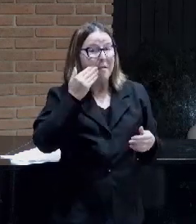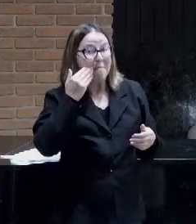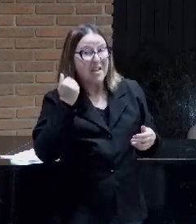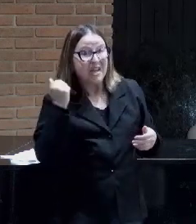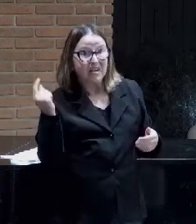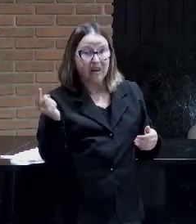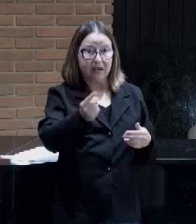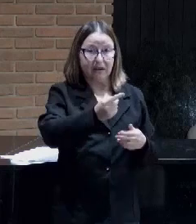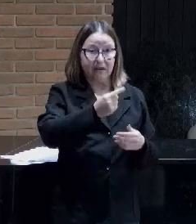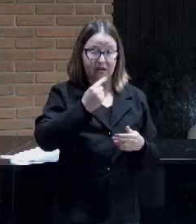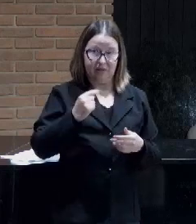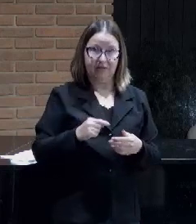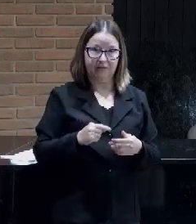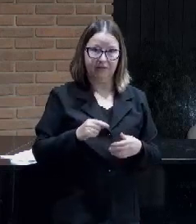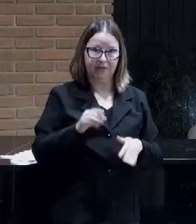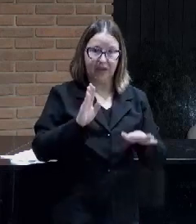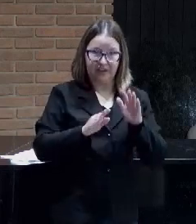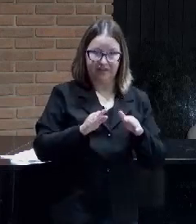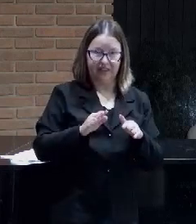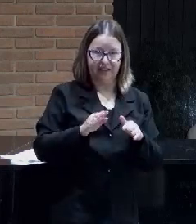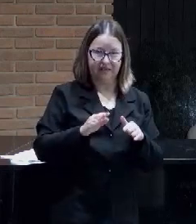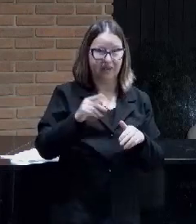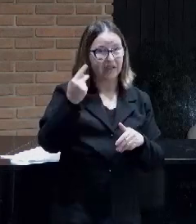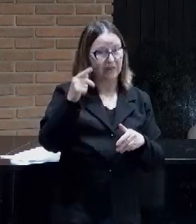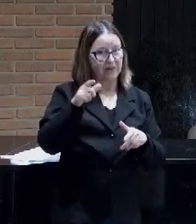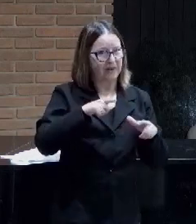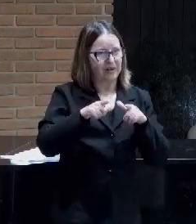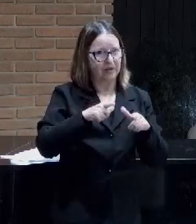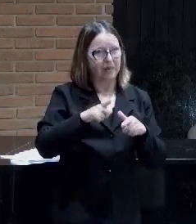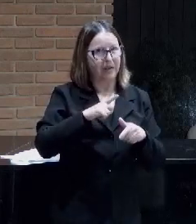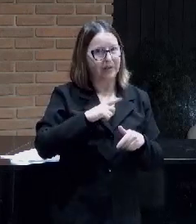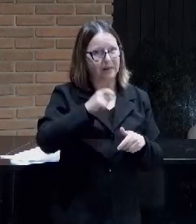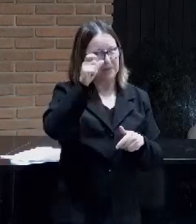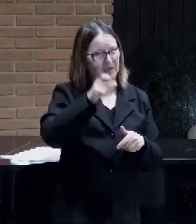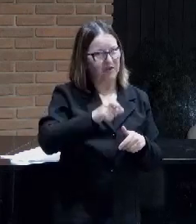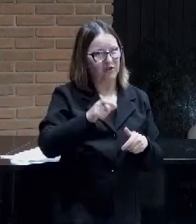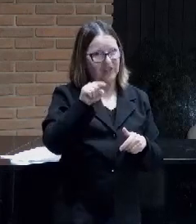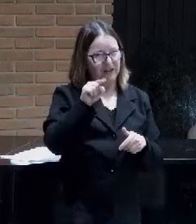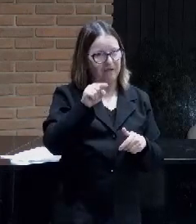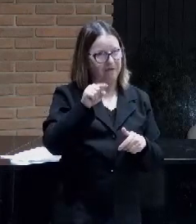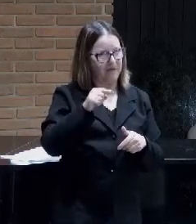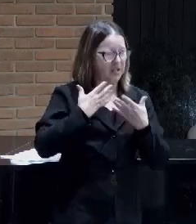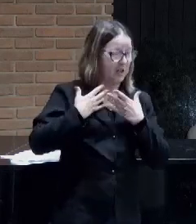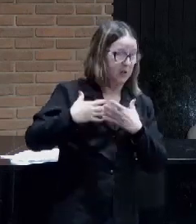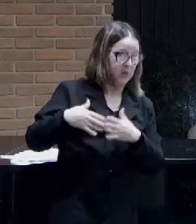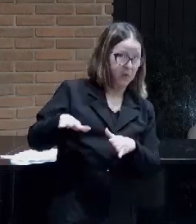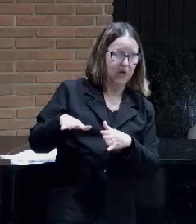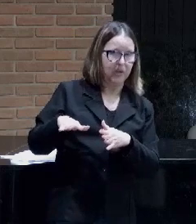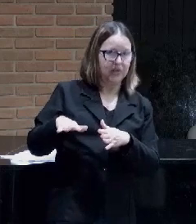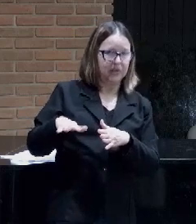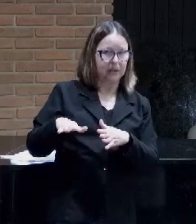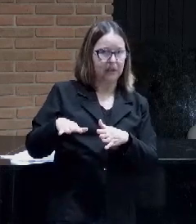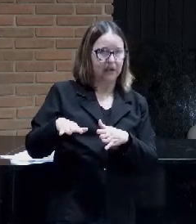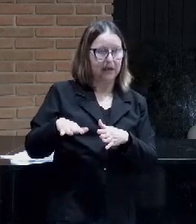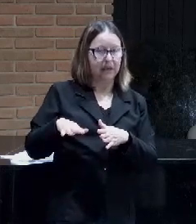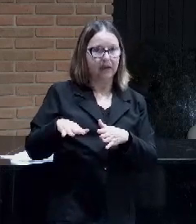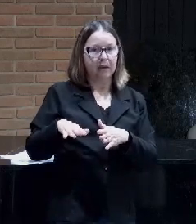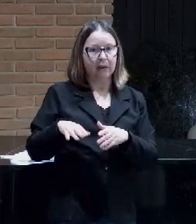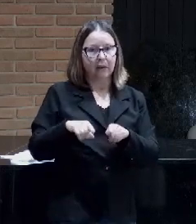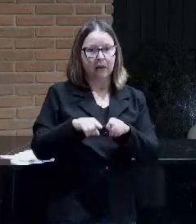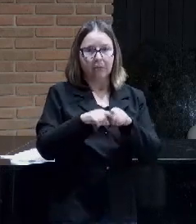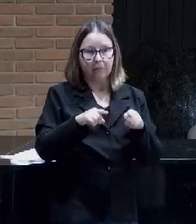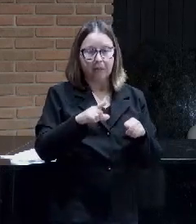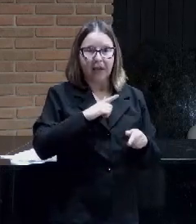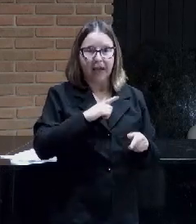tem uma pessoa lá que você não gosta, porque talvez ela não tenha te tratado muito bem, e você vê um não cristão tratando ela muito bem e você não consegue tratá-la